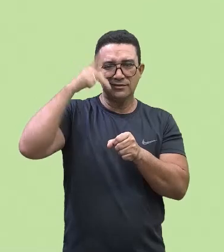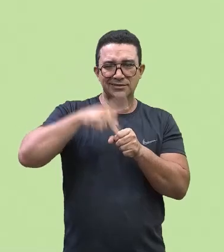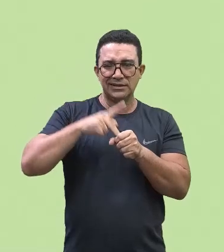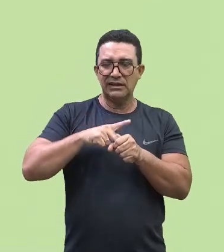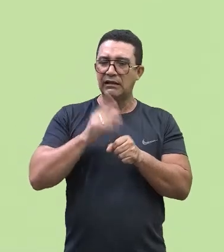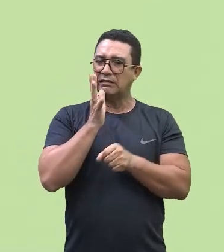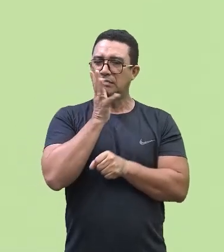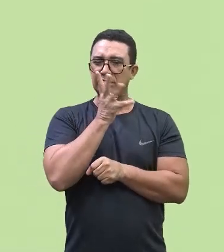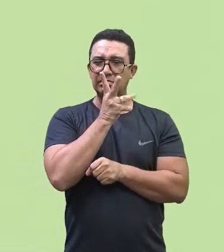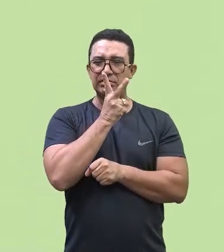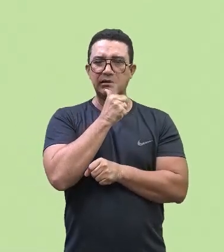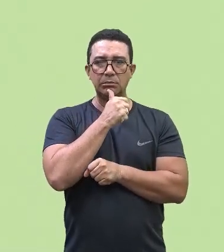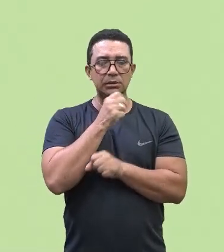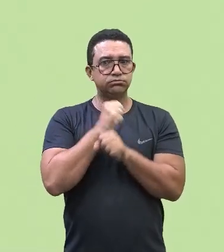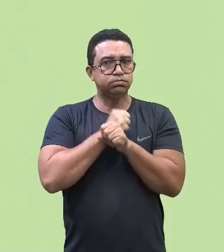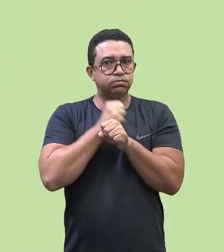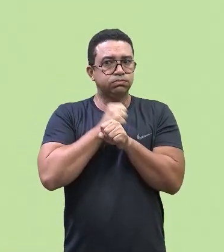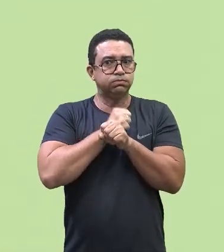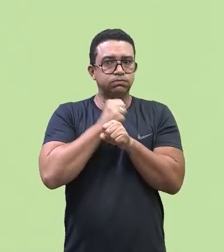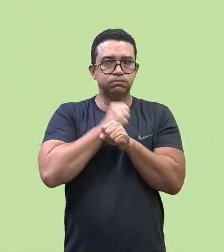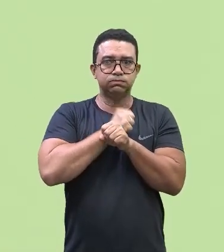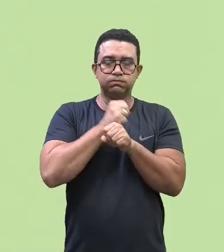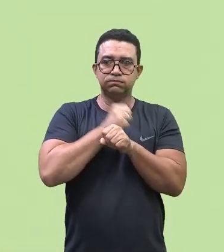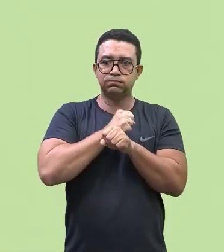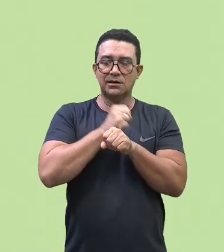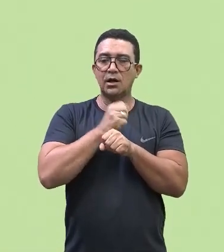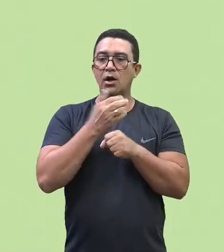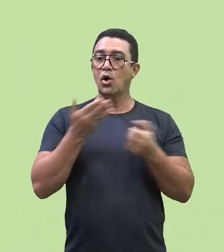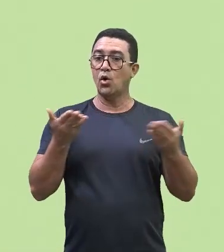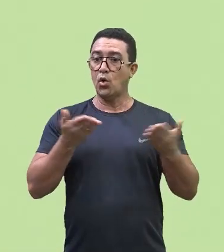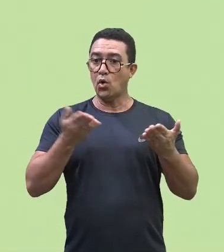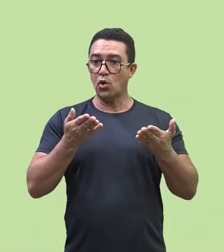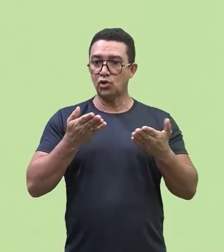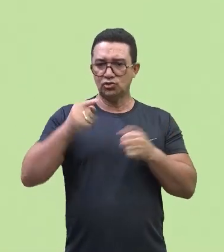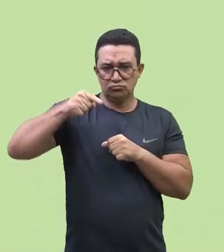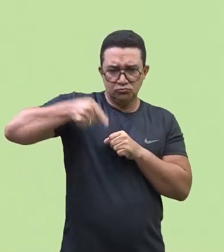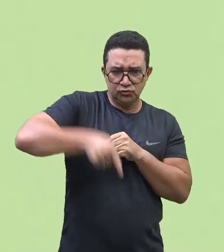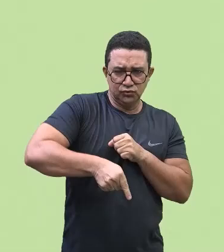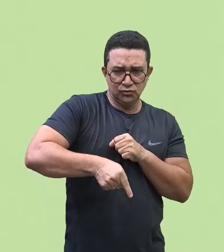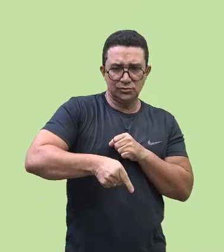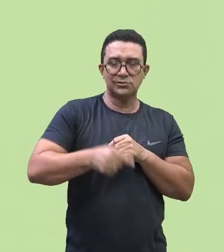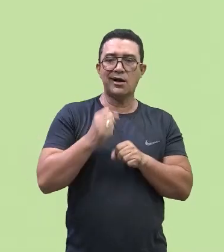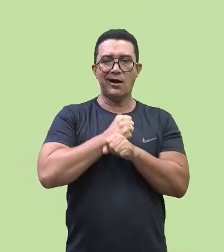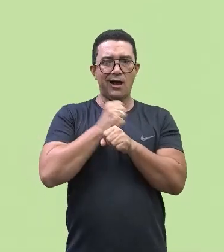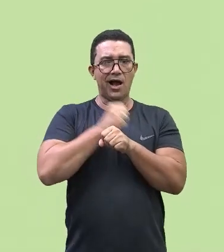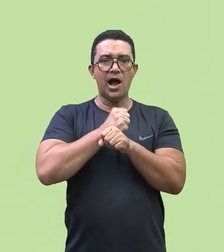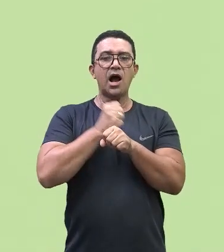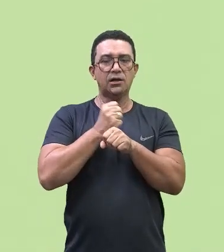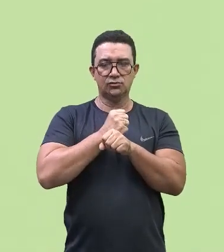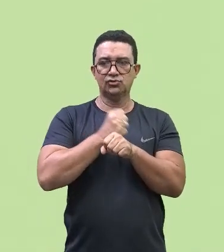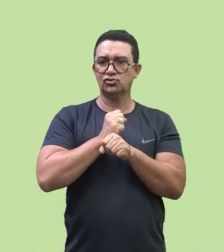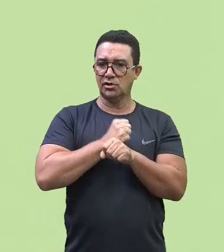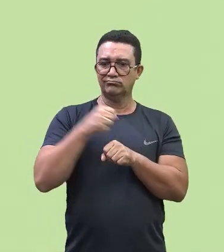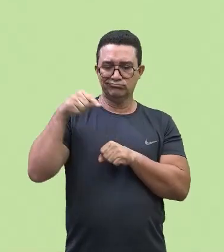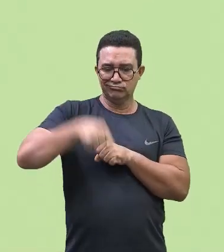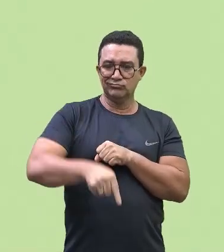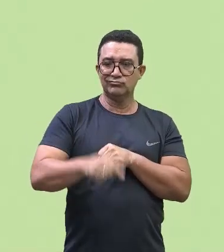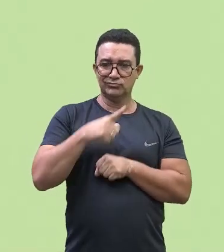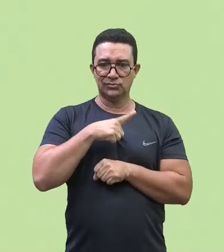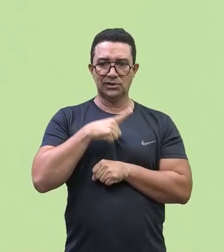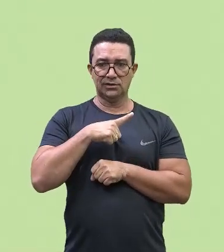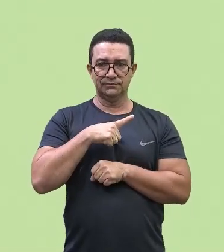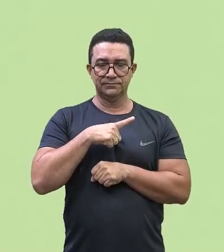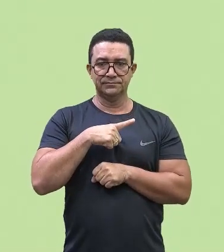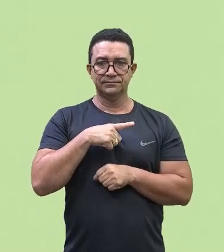petróleo que a gente conhece hoje. Então, o que se tem de petróleo hoje já vem sendo formado há muitos e muitos anos, tá bom? Então, por